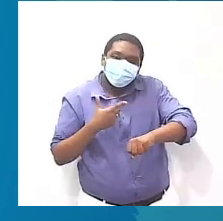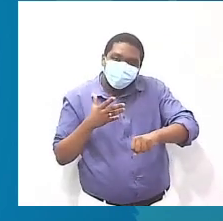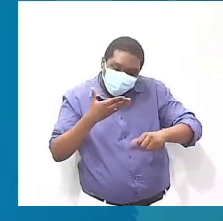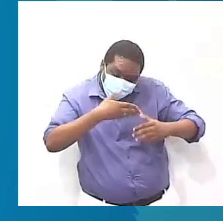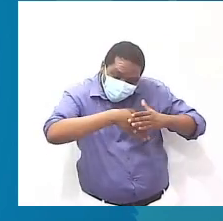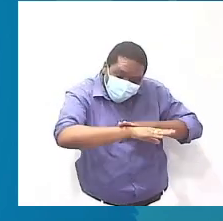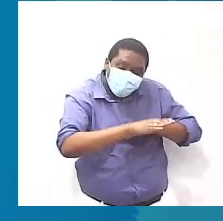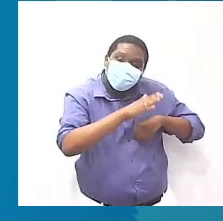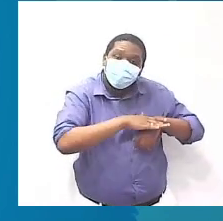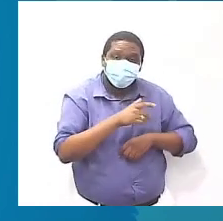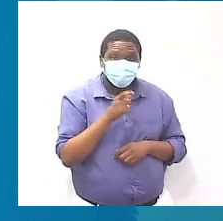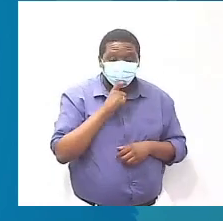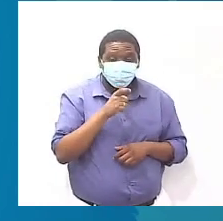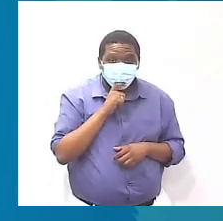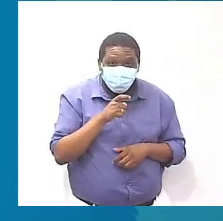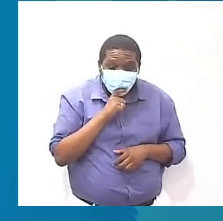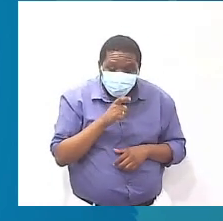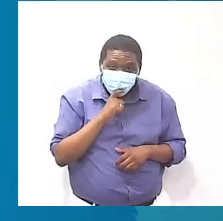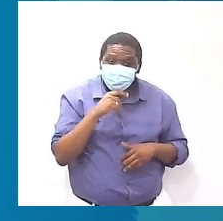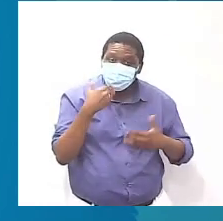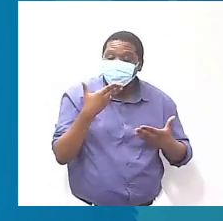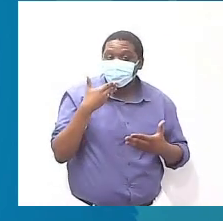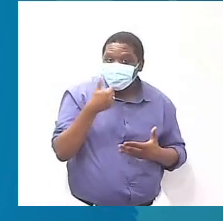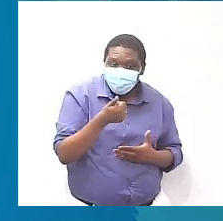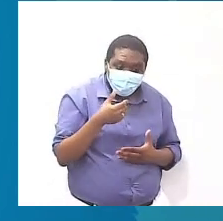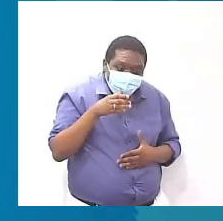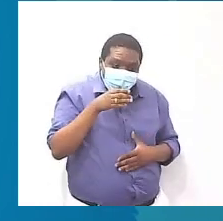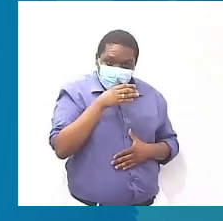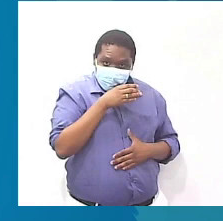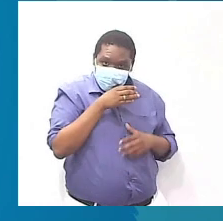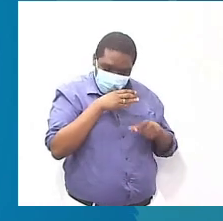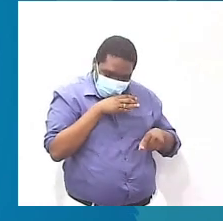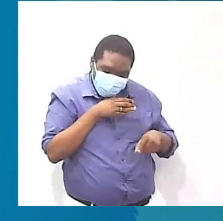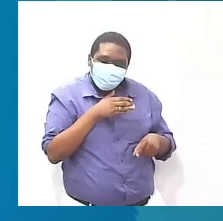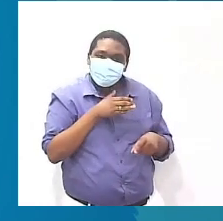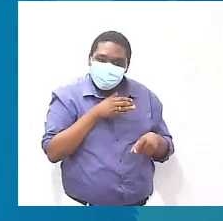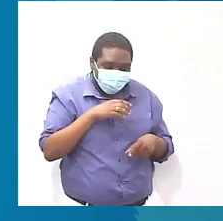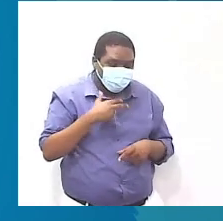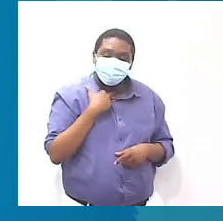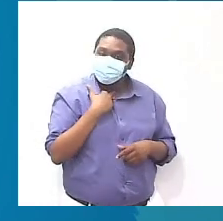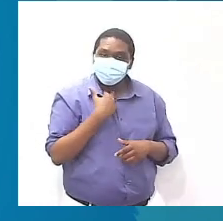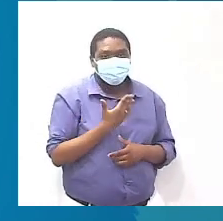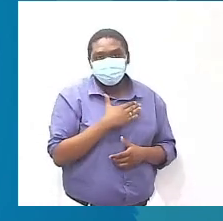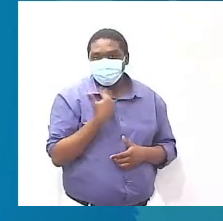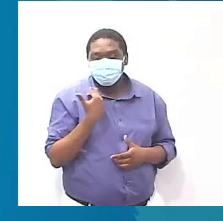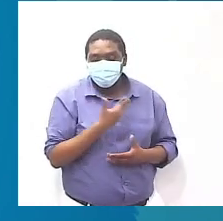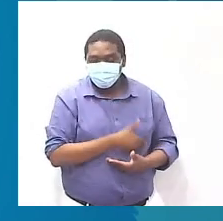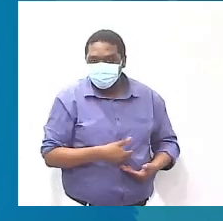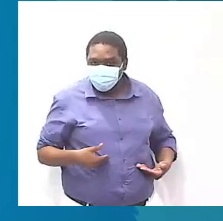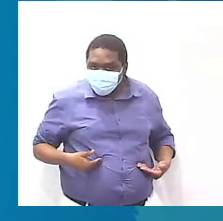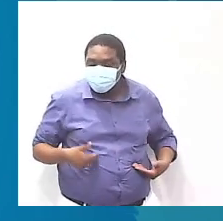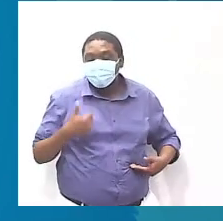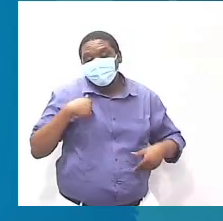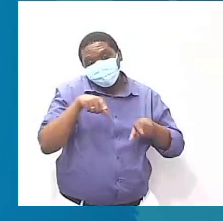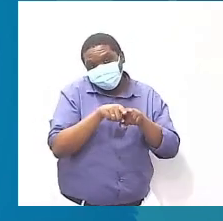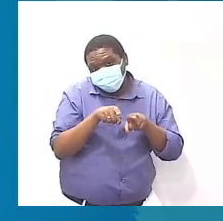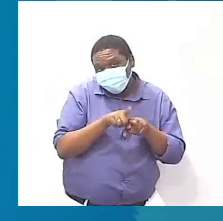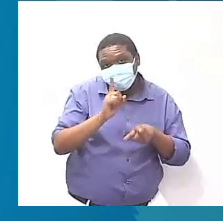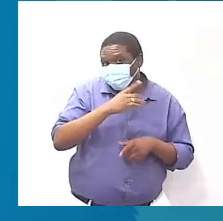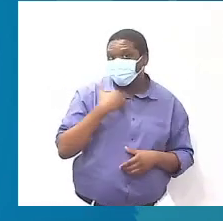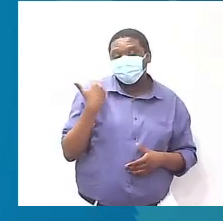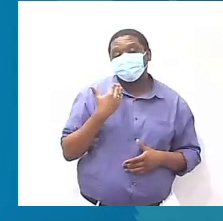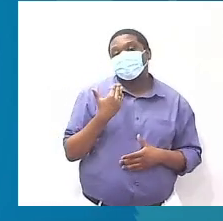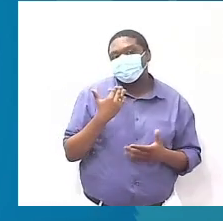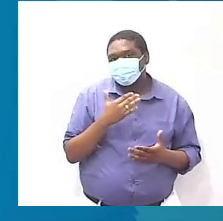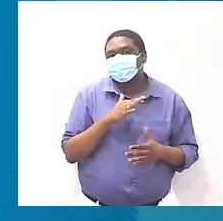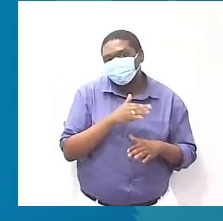frio. Isso vai dar a garantia de que aquele animal não morra de fome e eu também não morra de fome,